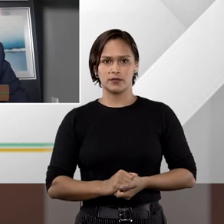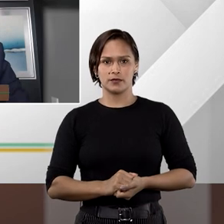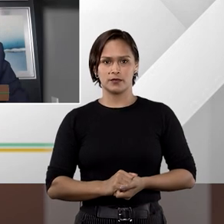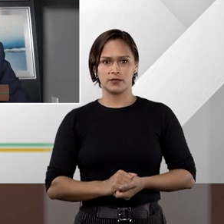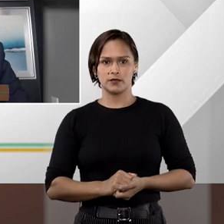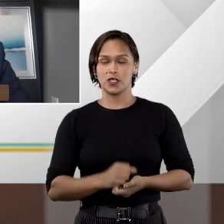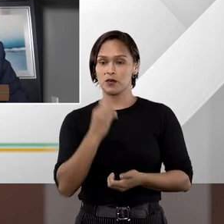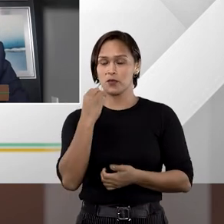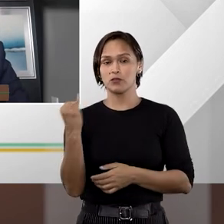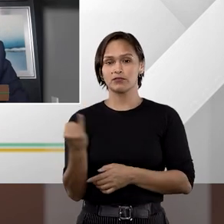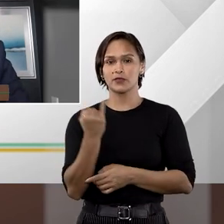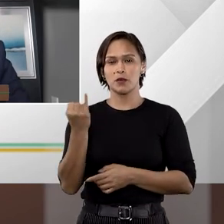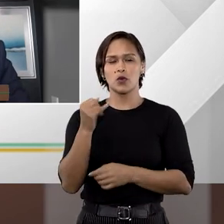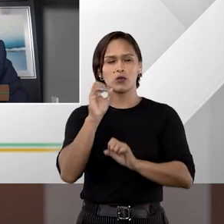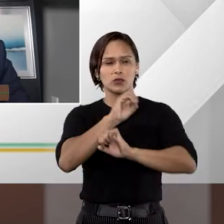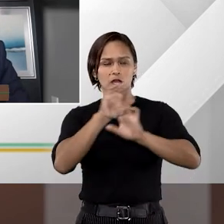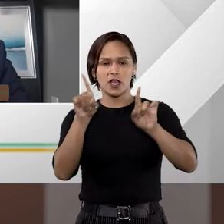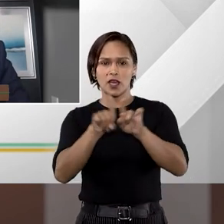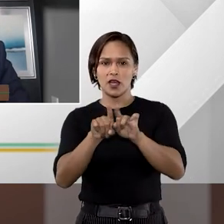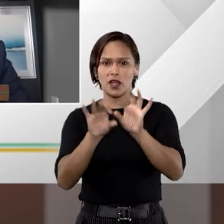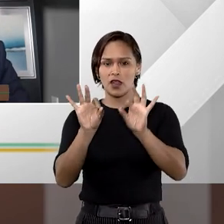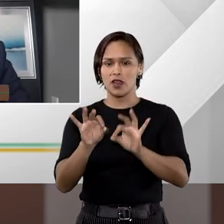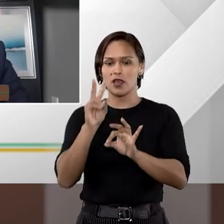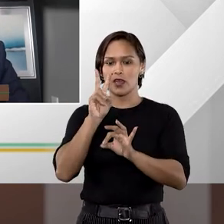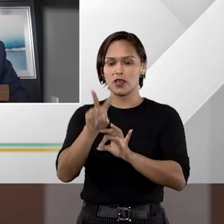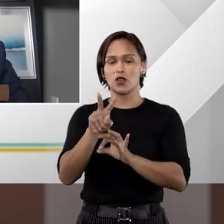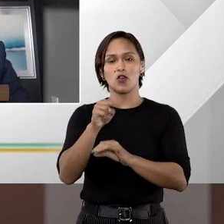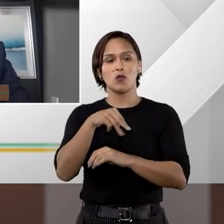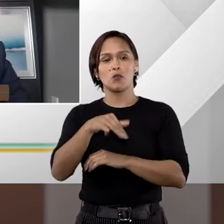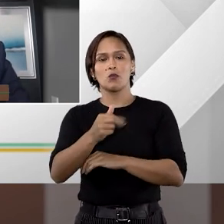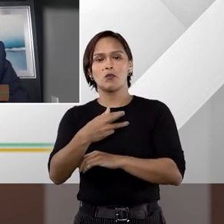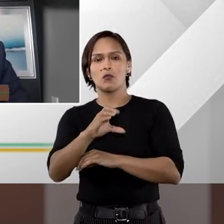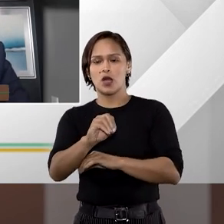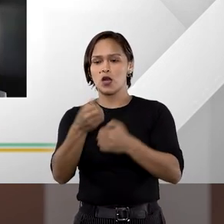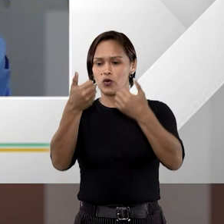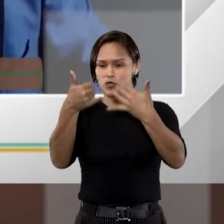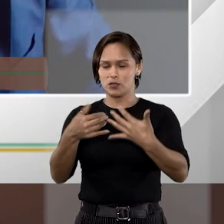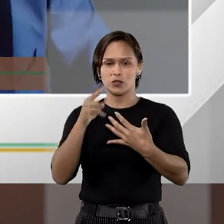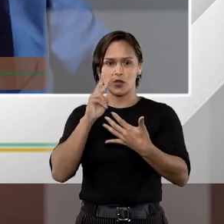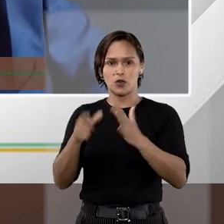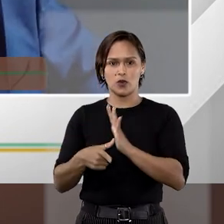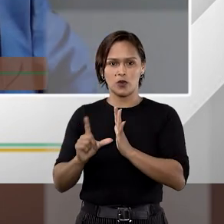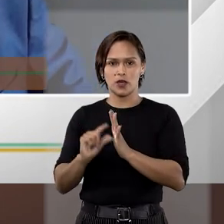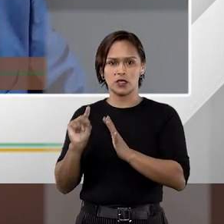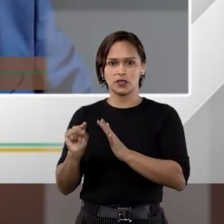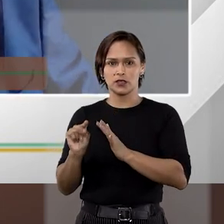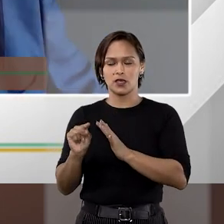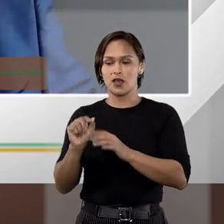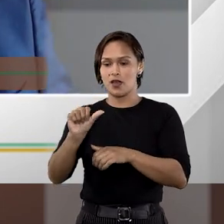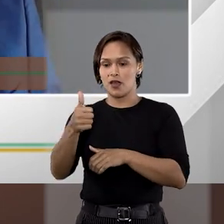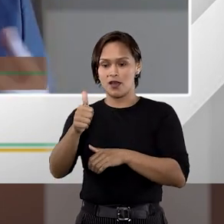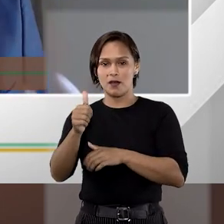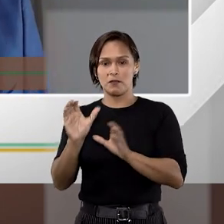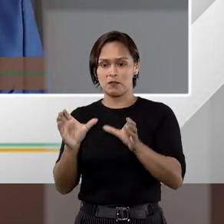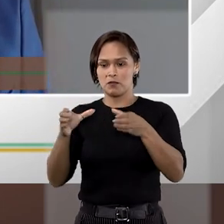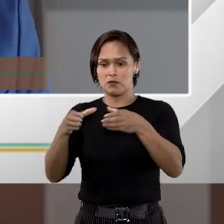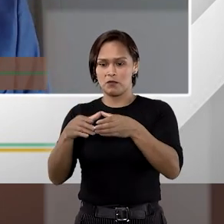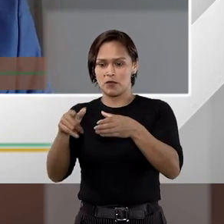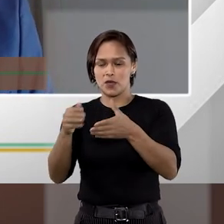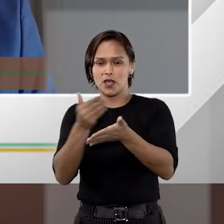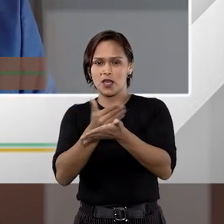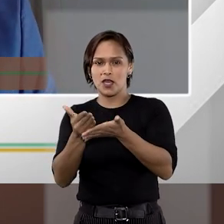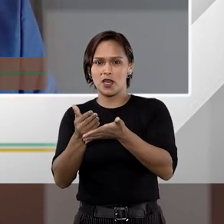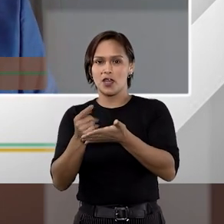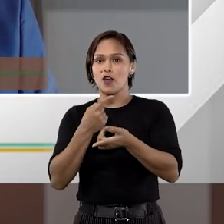e é importante deixar claro que a com o Dr Mauro já adiantou a a primeira e